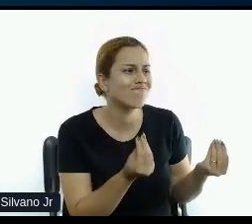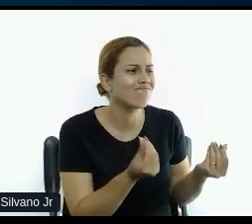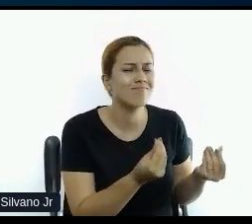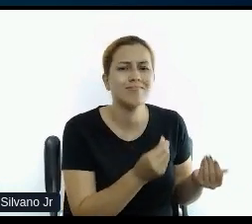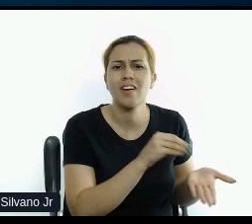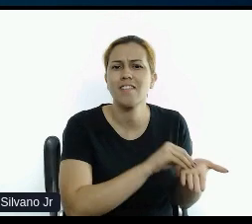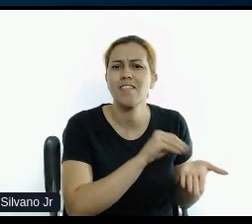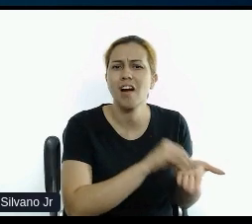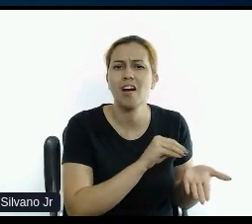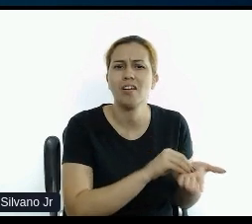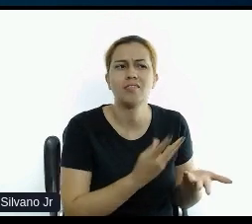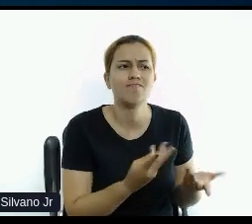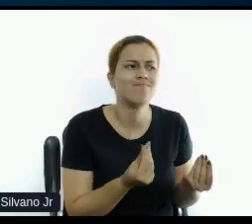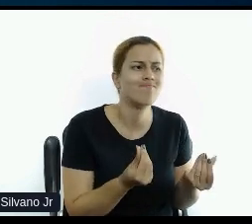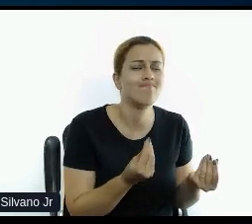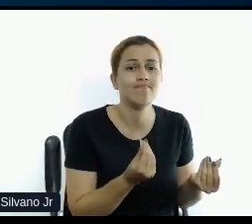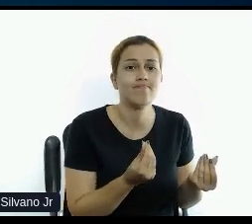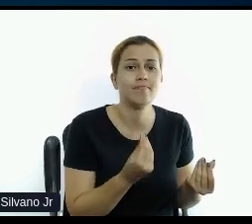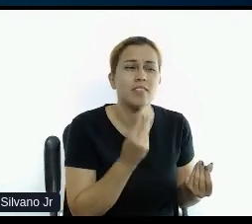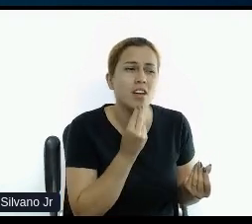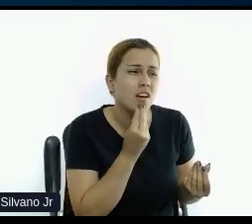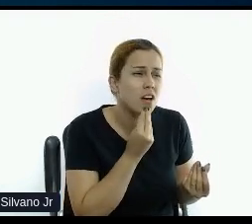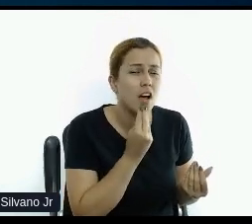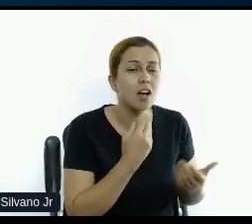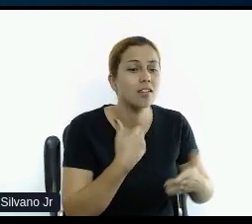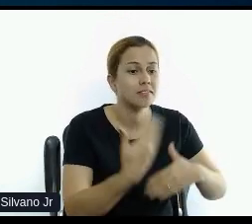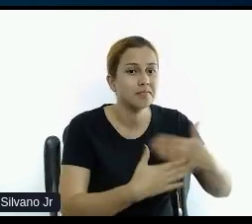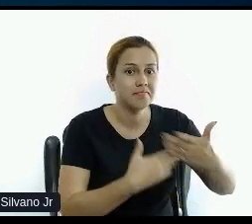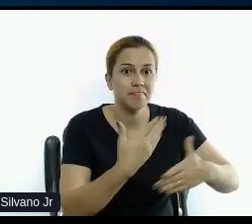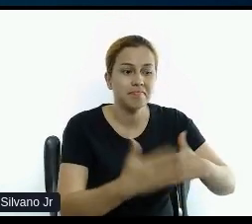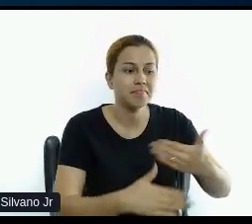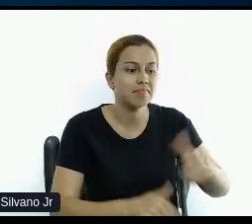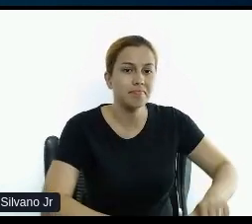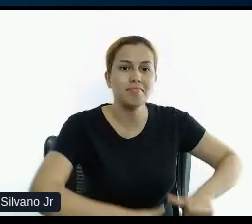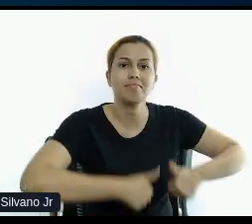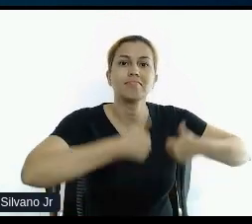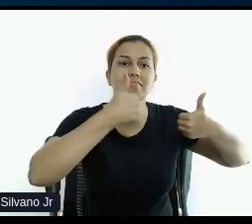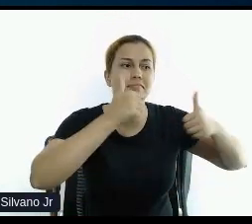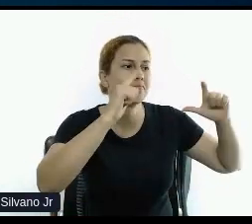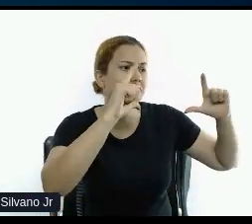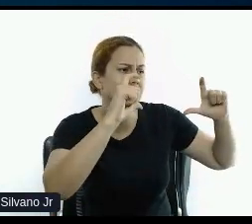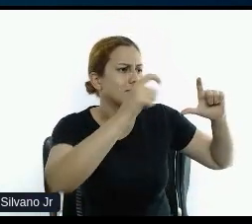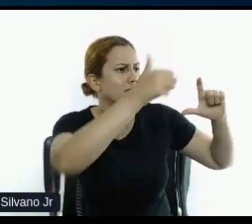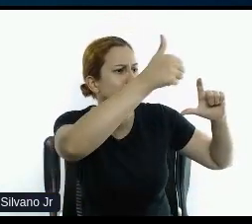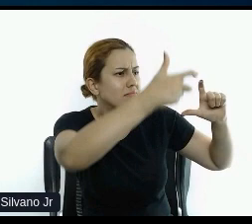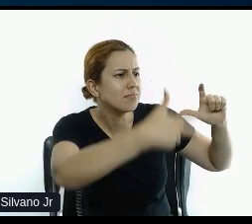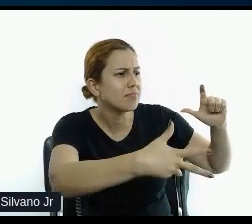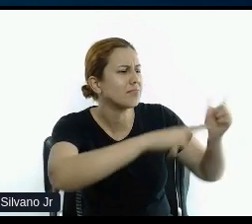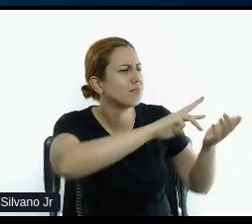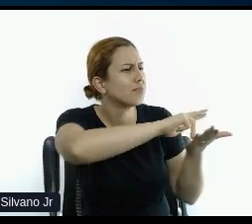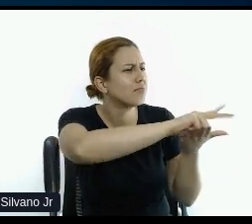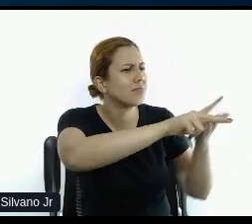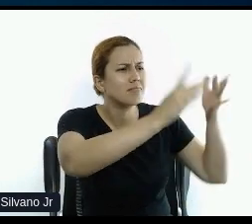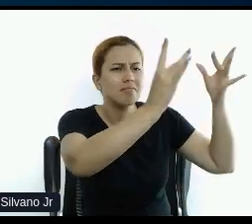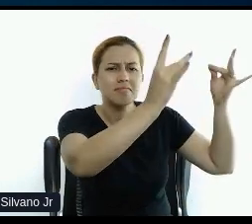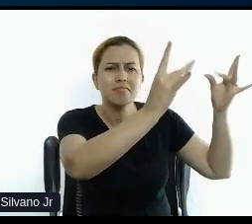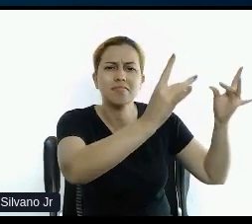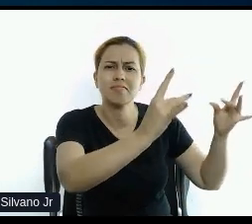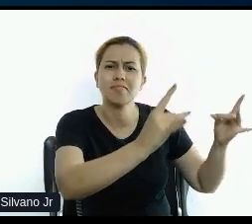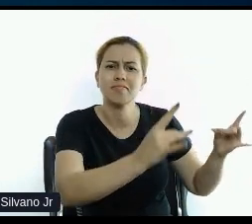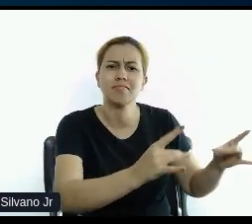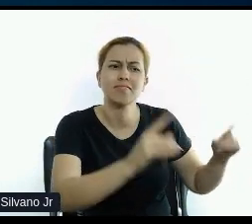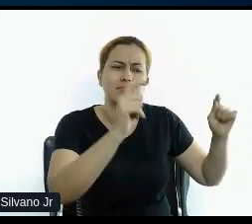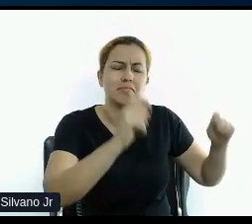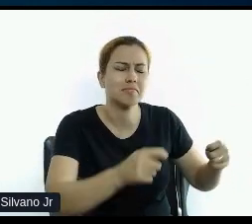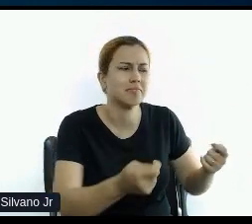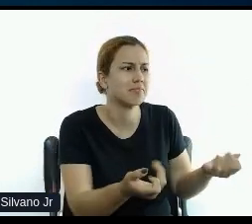alguma dificuldade. Esses modelos dotados desses mecanismos de alta tensão, que eu expliquei lá atrás, né, eles conseguem fazer com a precisão e